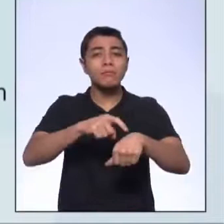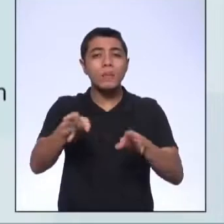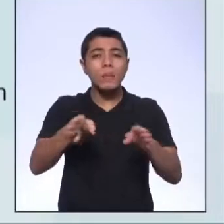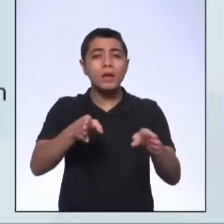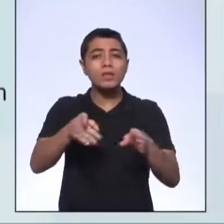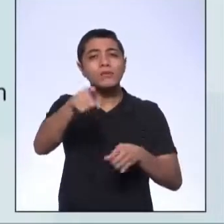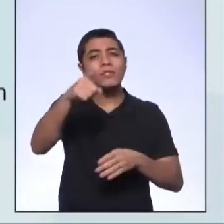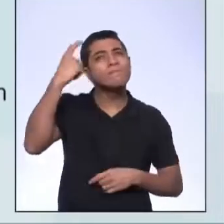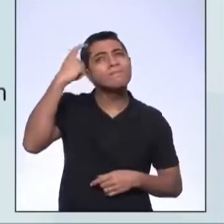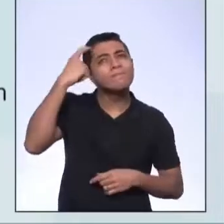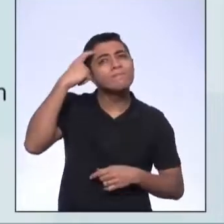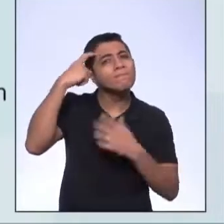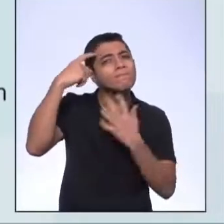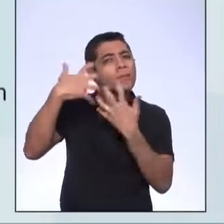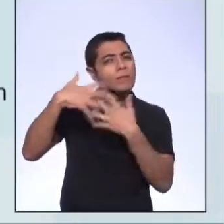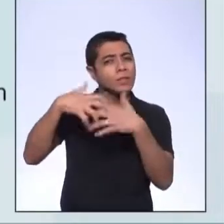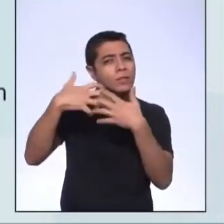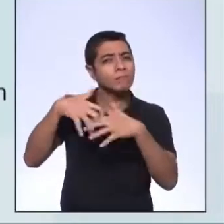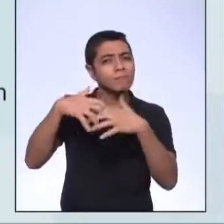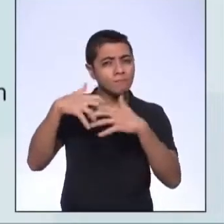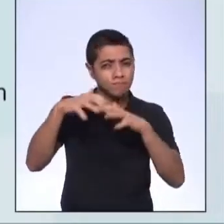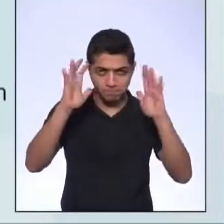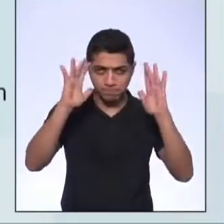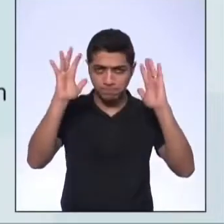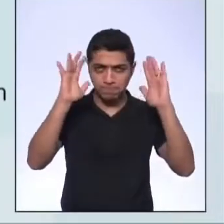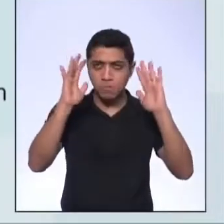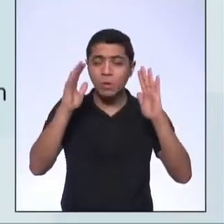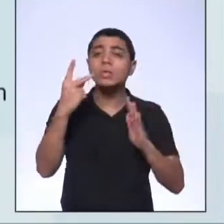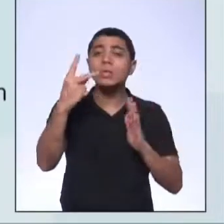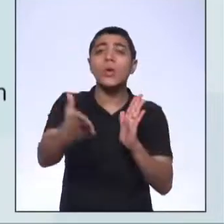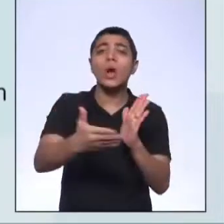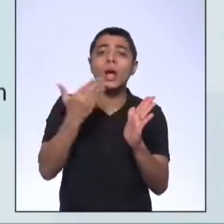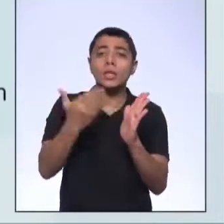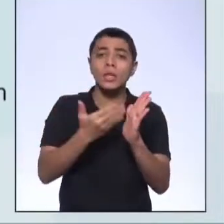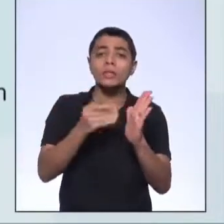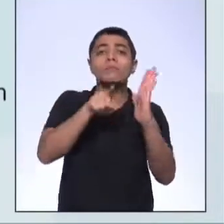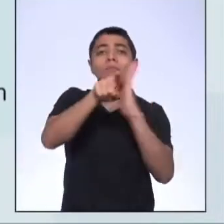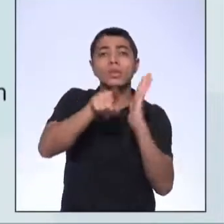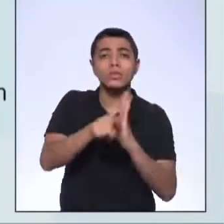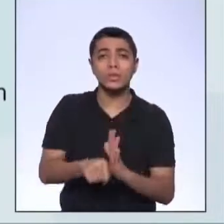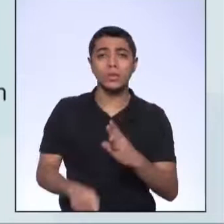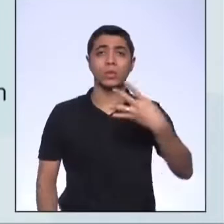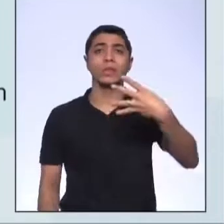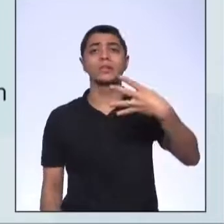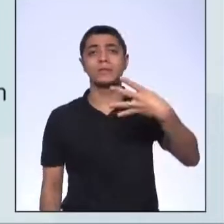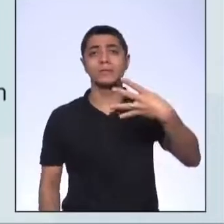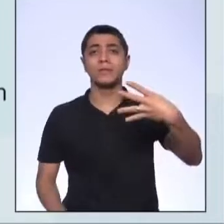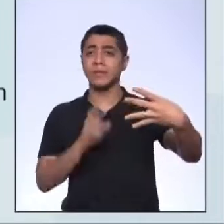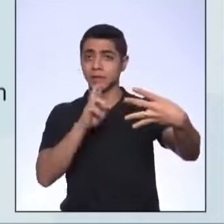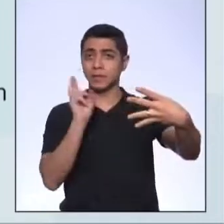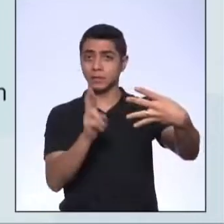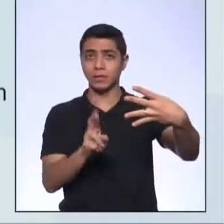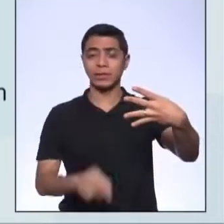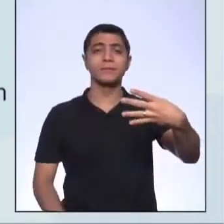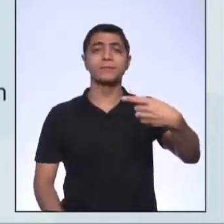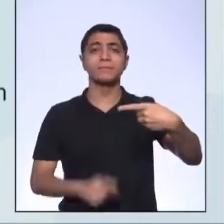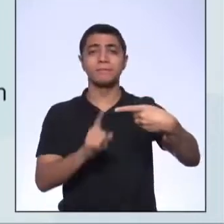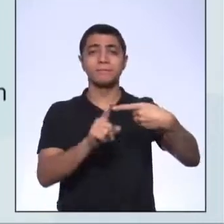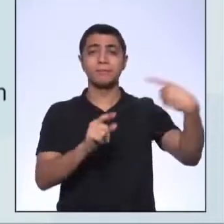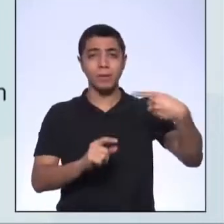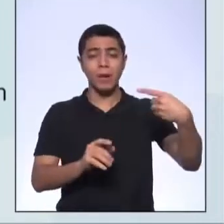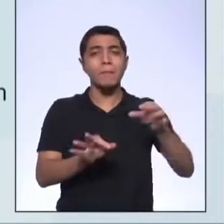responder no caderno de vocês quatro perguntinhas tá primeira Quais são os elementos estruturantes de um